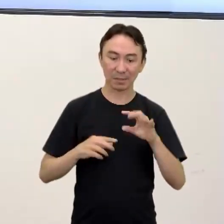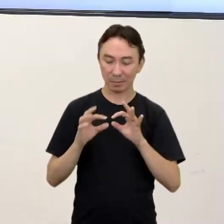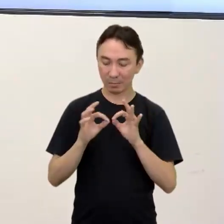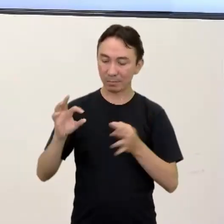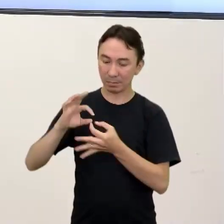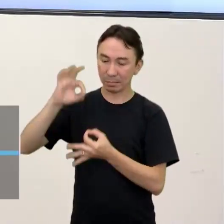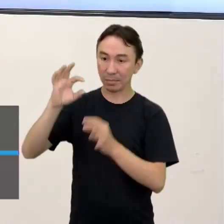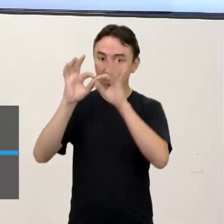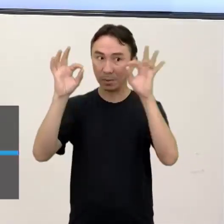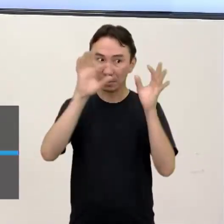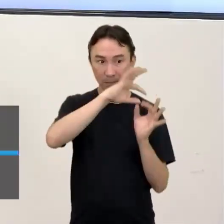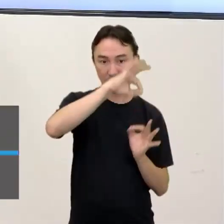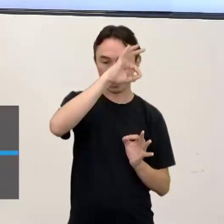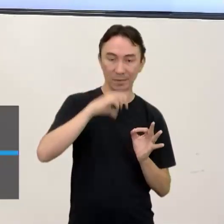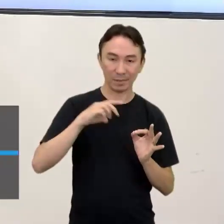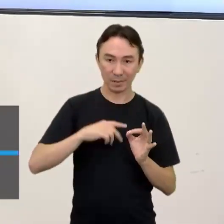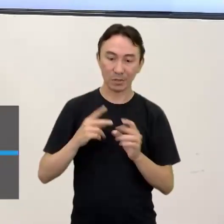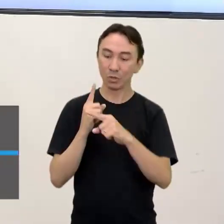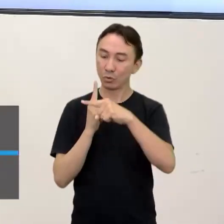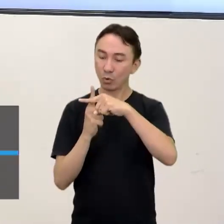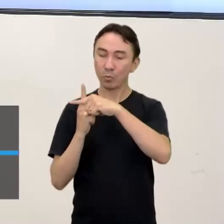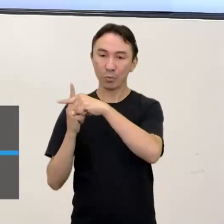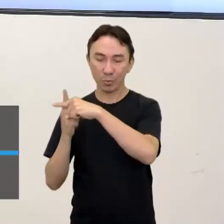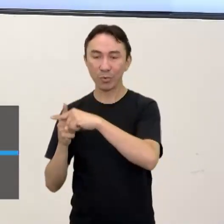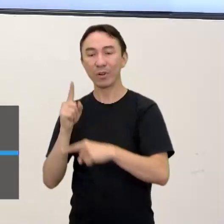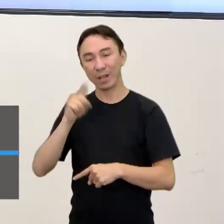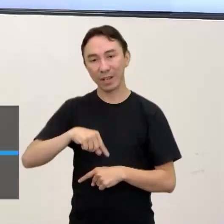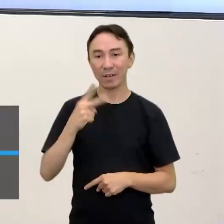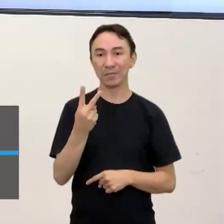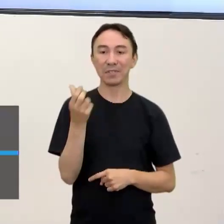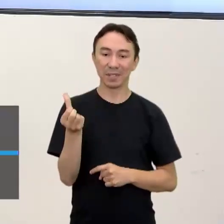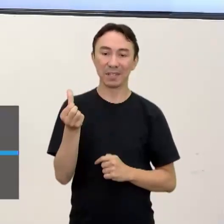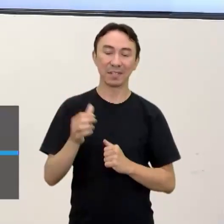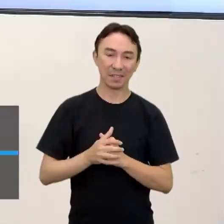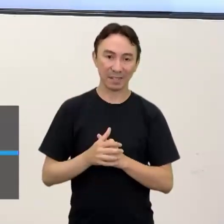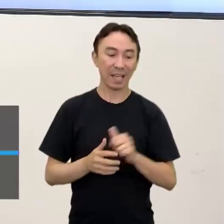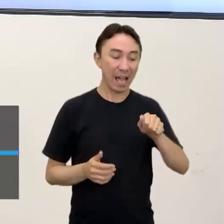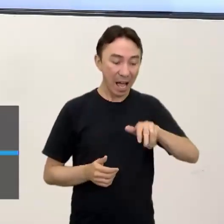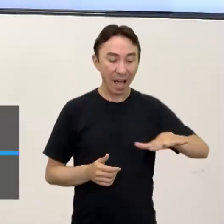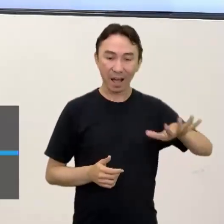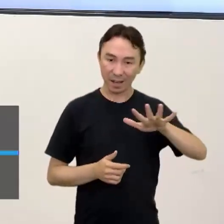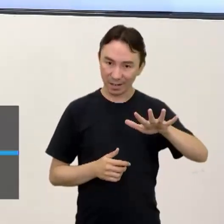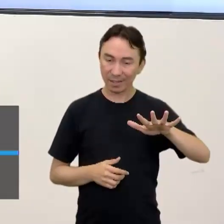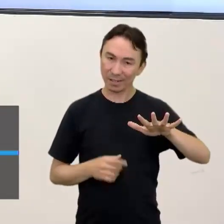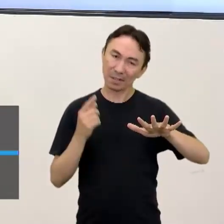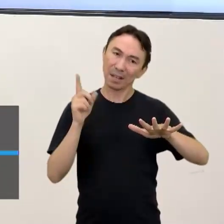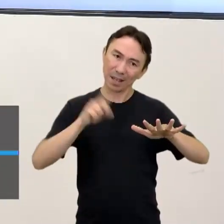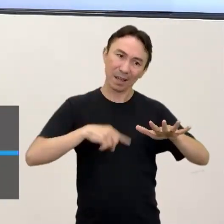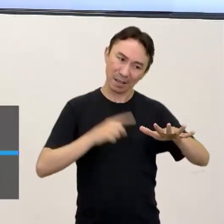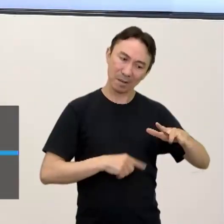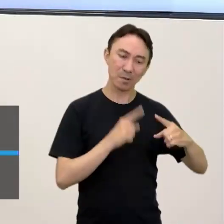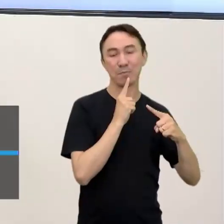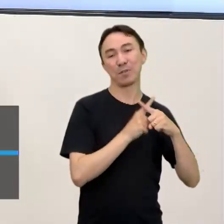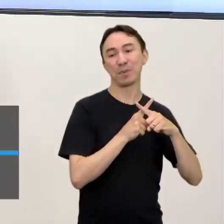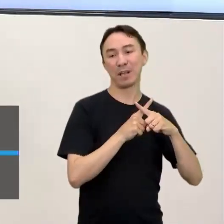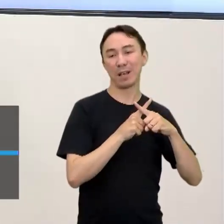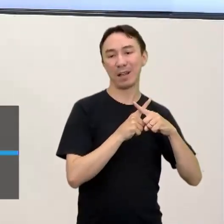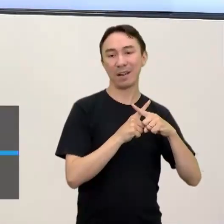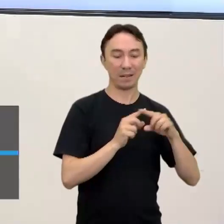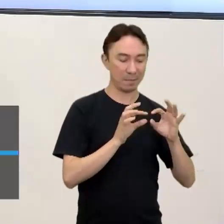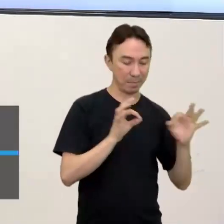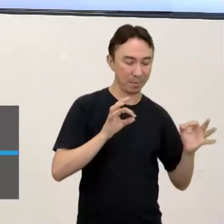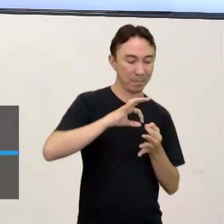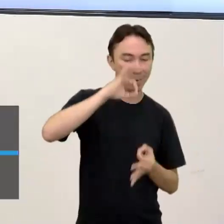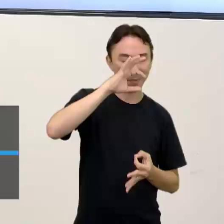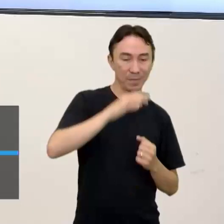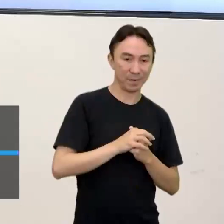dando 26. Então, para a área, basta multiplicar o comprimento, né? Pela a largura, né? Ou a base vezes a altura. E para o perímetro,